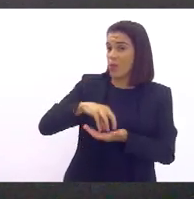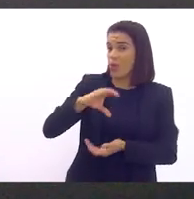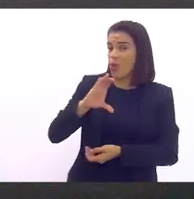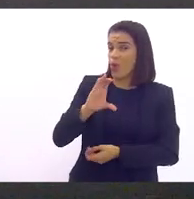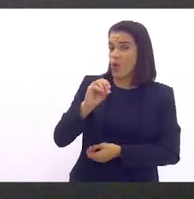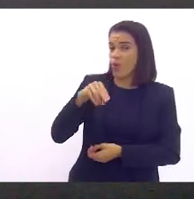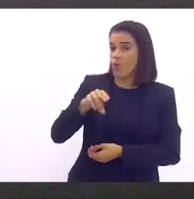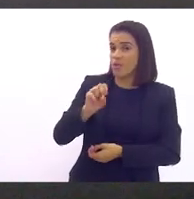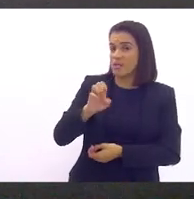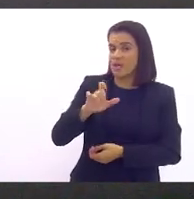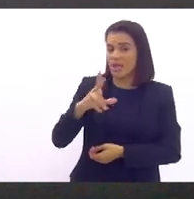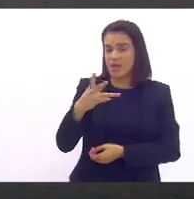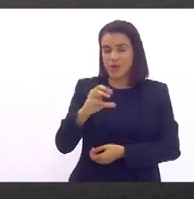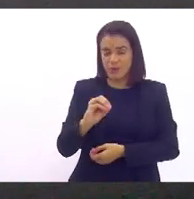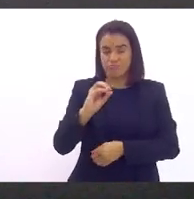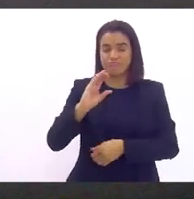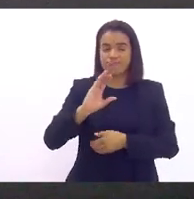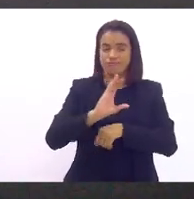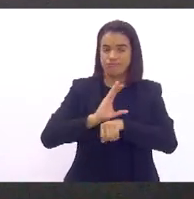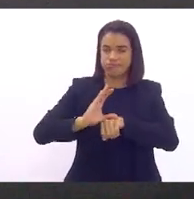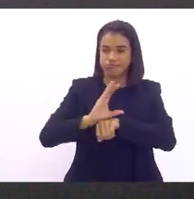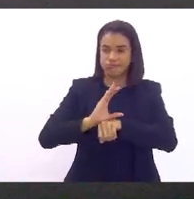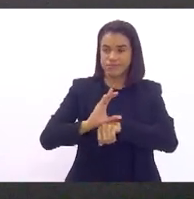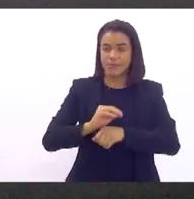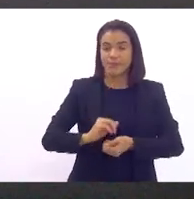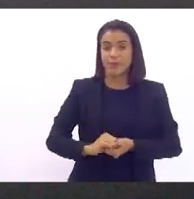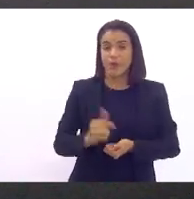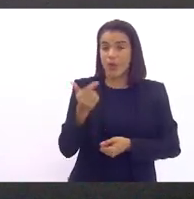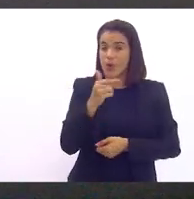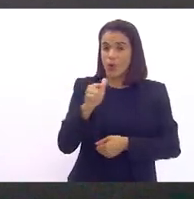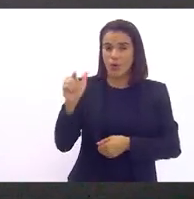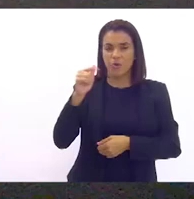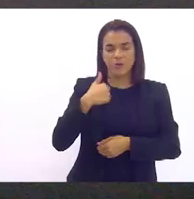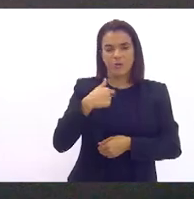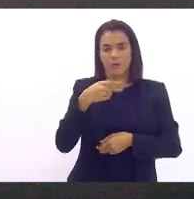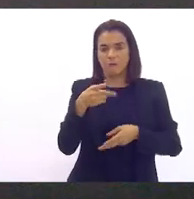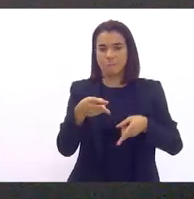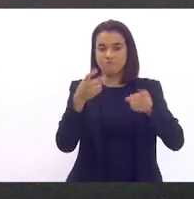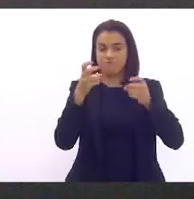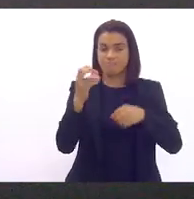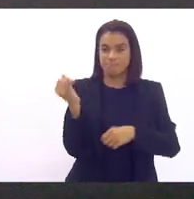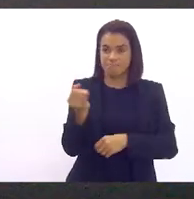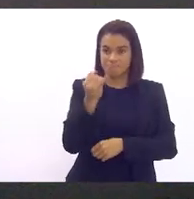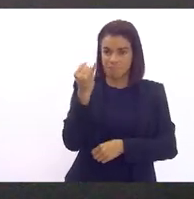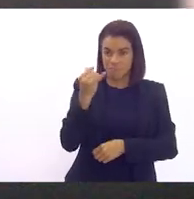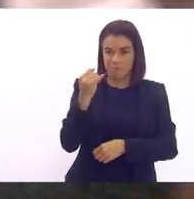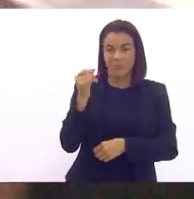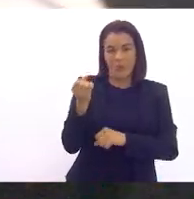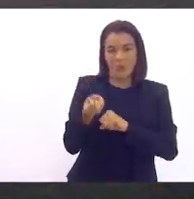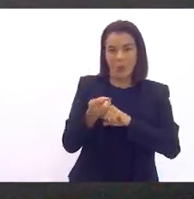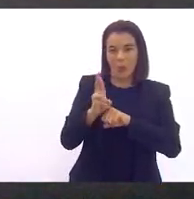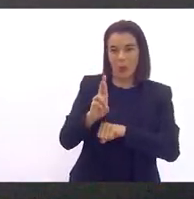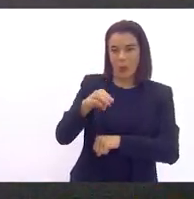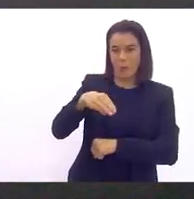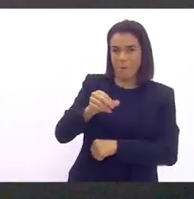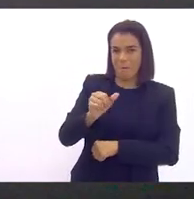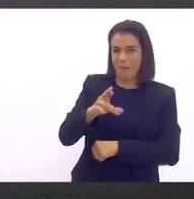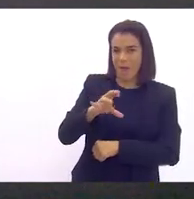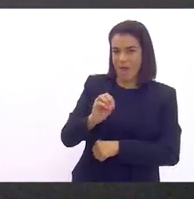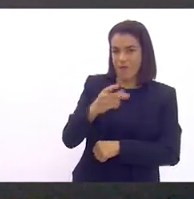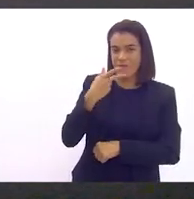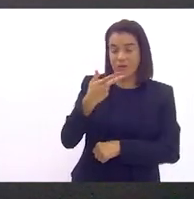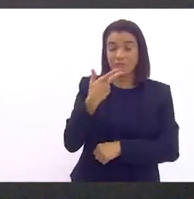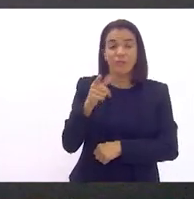potencializar essa infraestrutura a outra coisa que eu acho muito importante né é que o Mário falou que muitas vezes passa